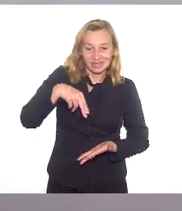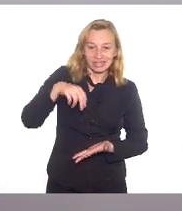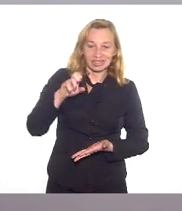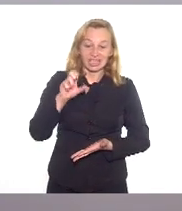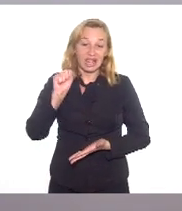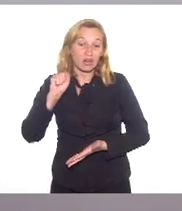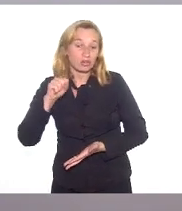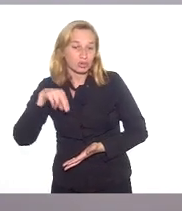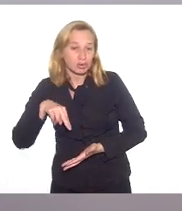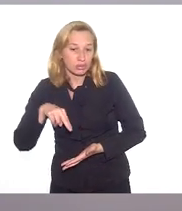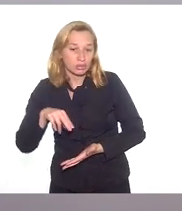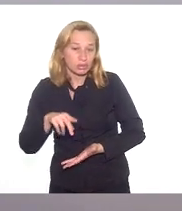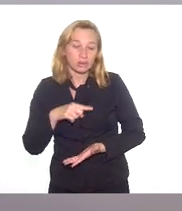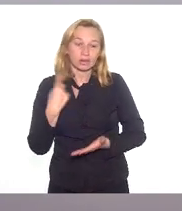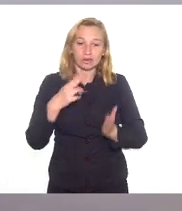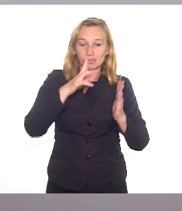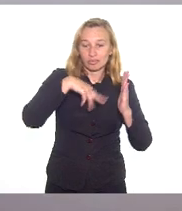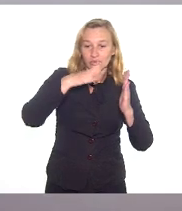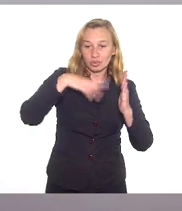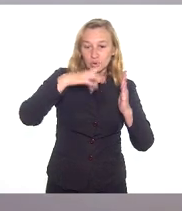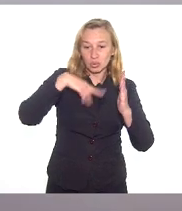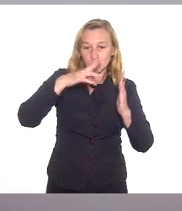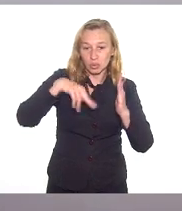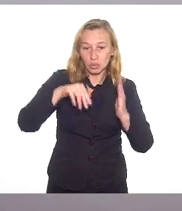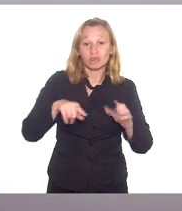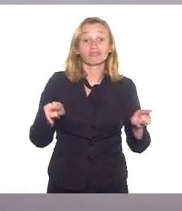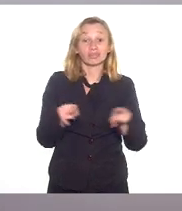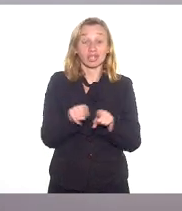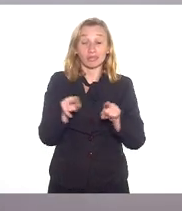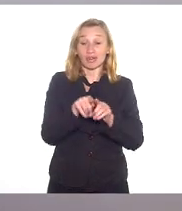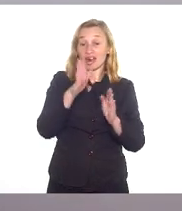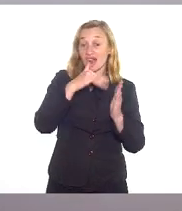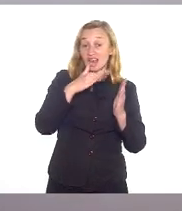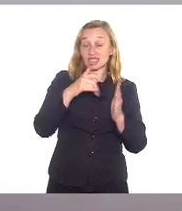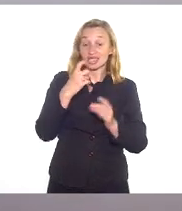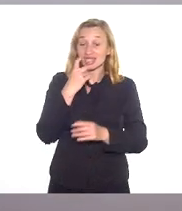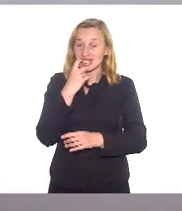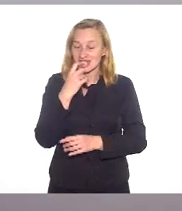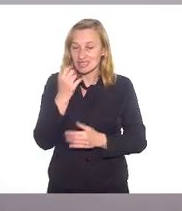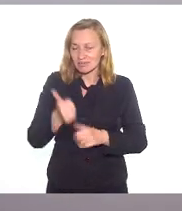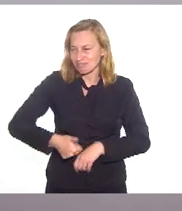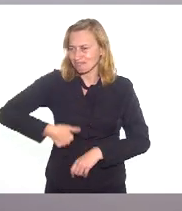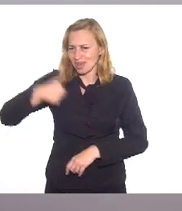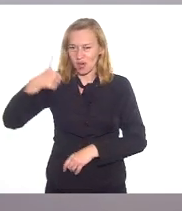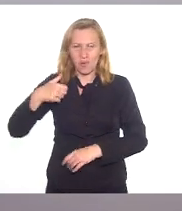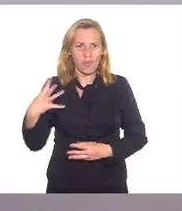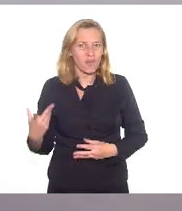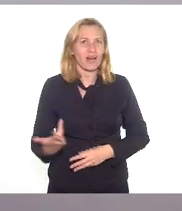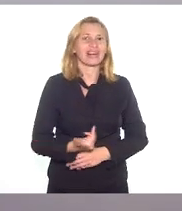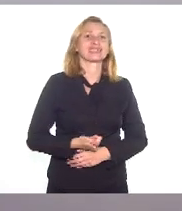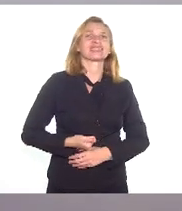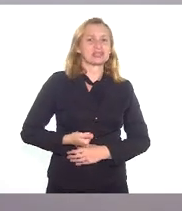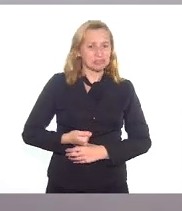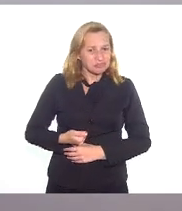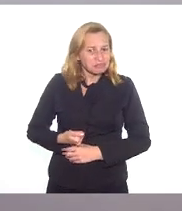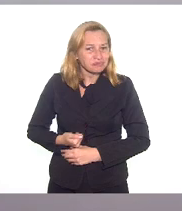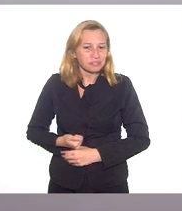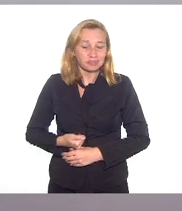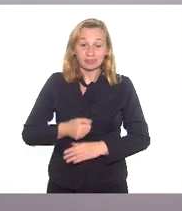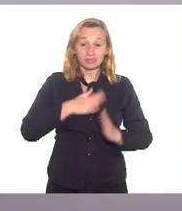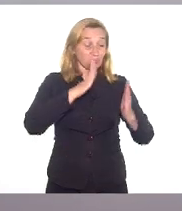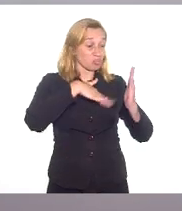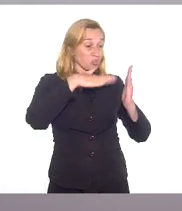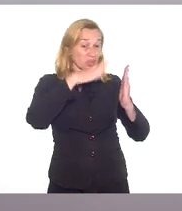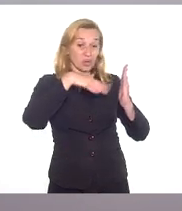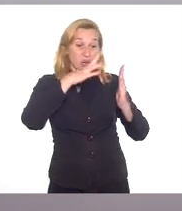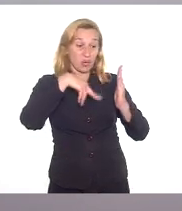Sargento, que foi pintor de parede, era também um artista plástico da melhor qualidade, que fazia quadros lindos